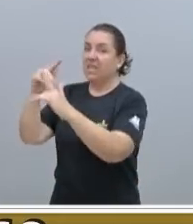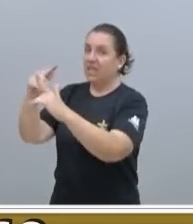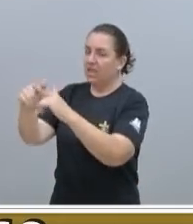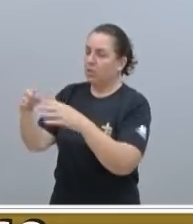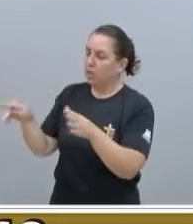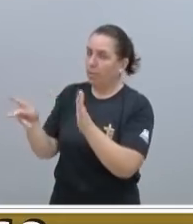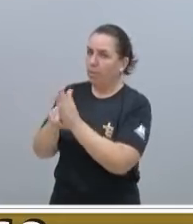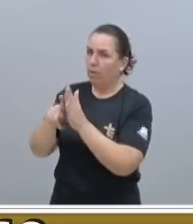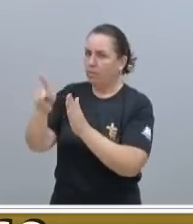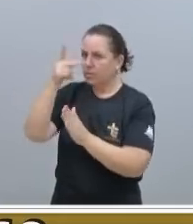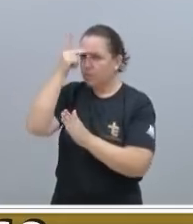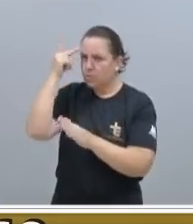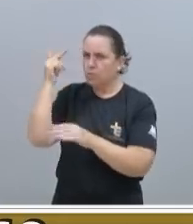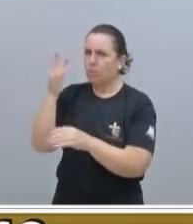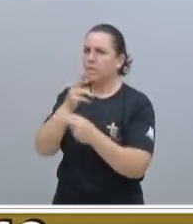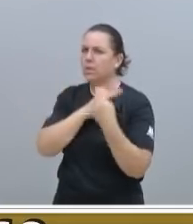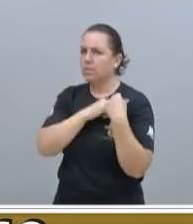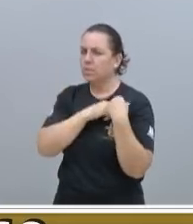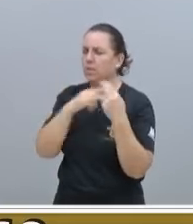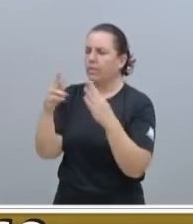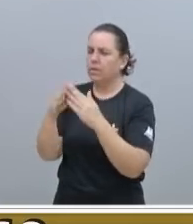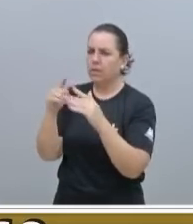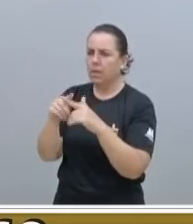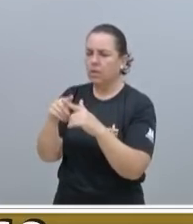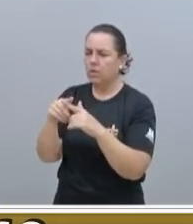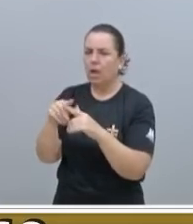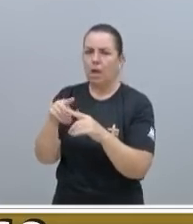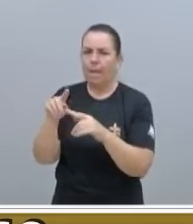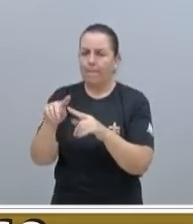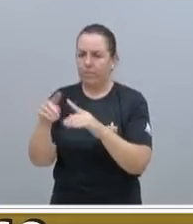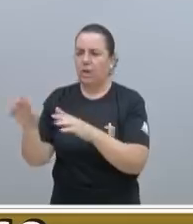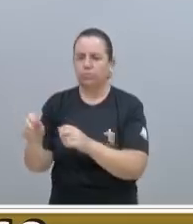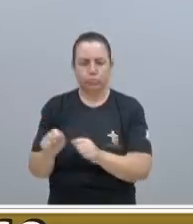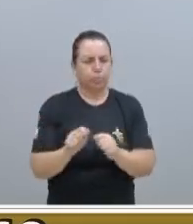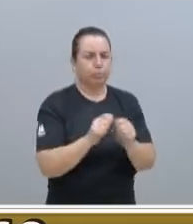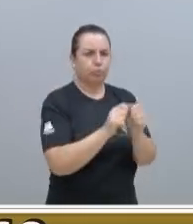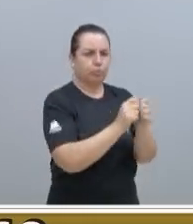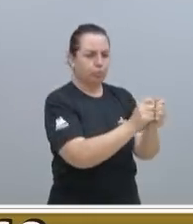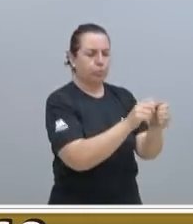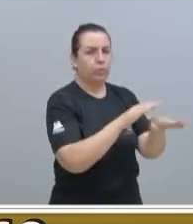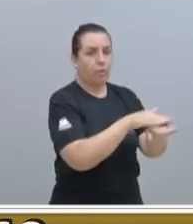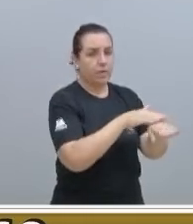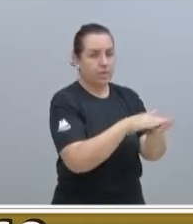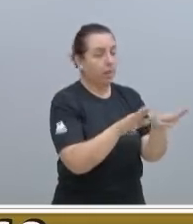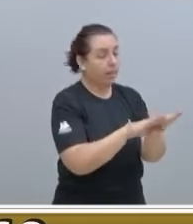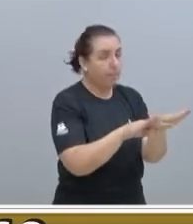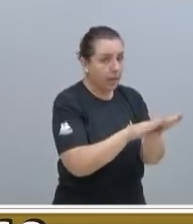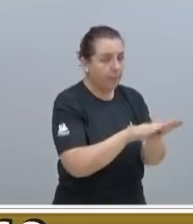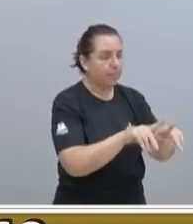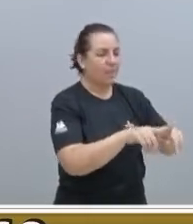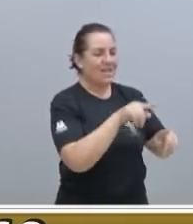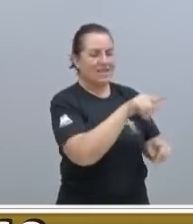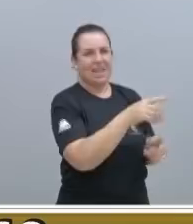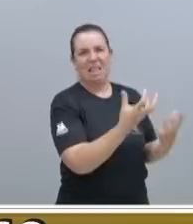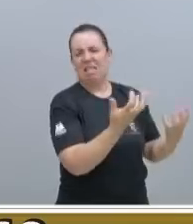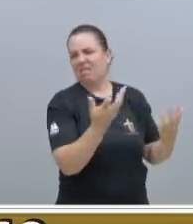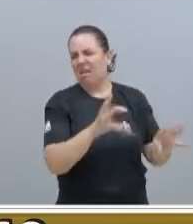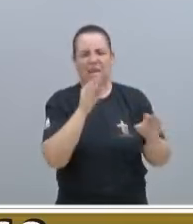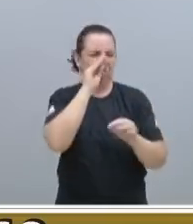fosse um pagão ou um pecador público em verdade eu vos digo